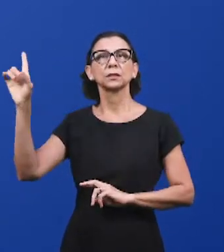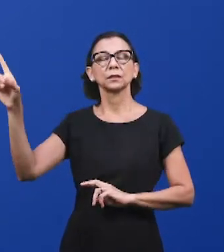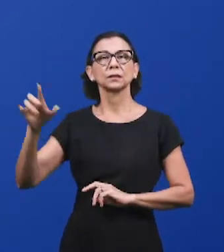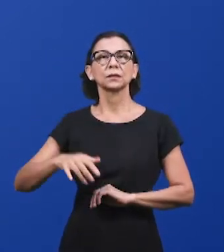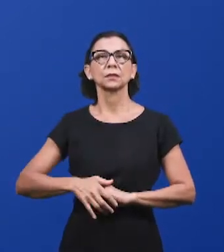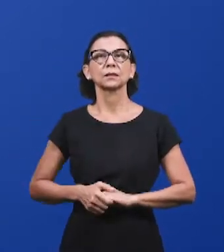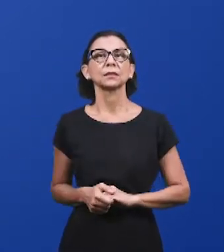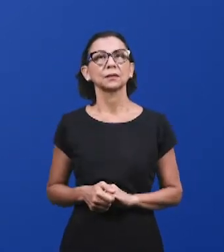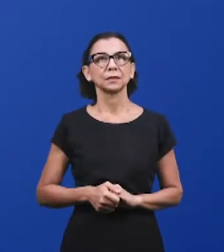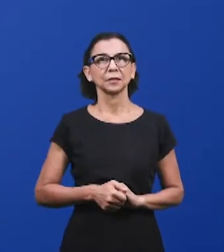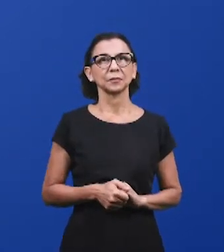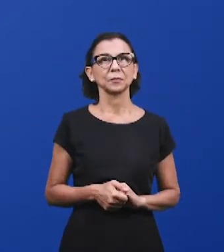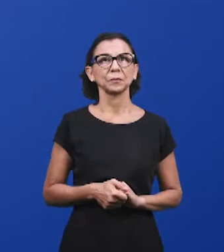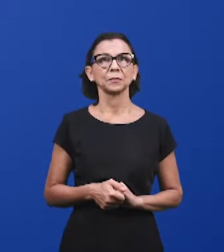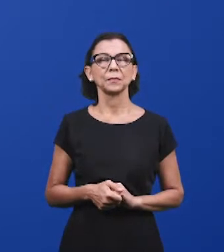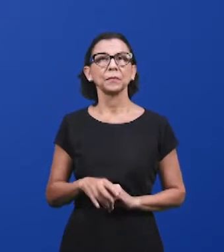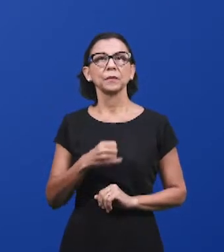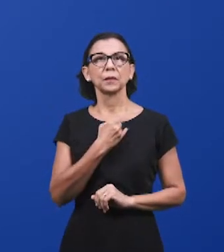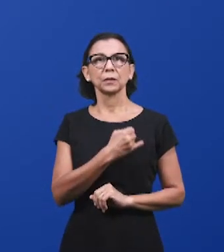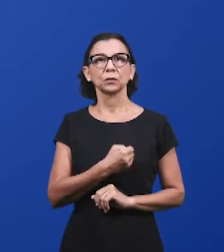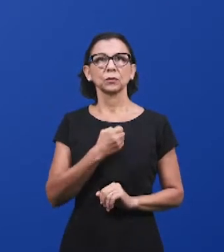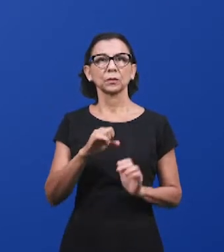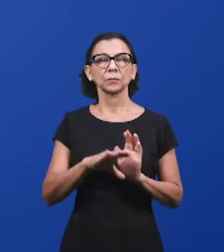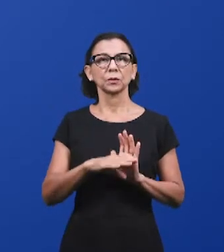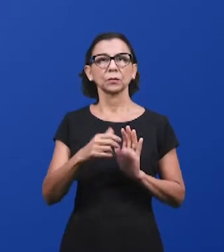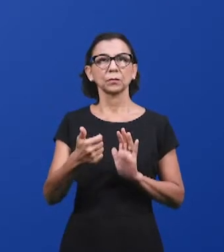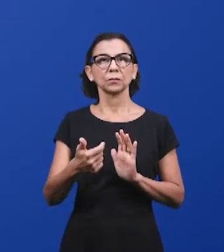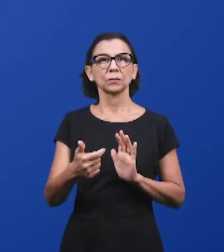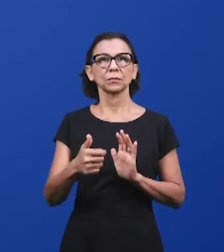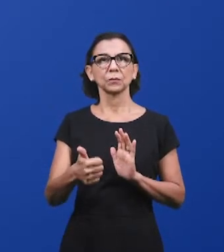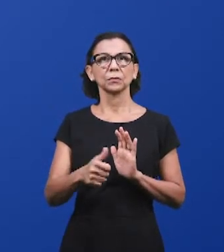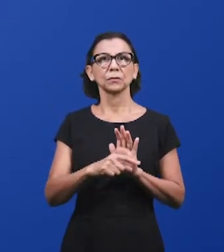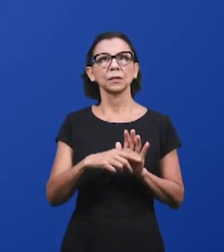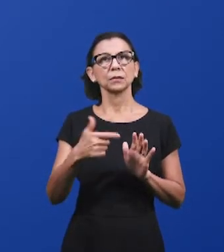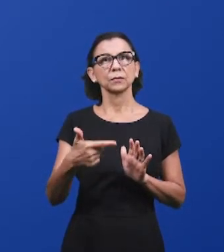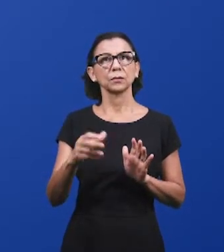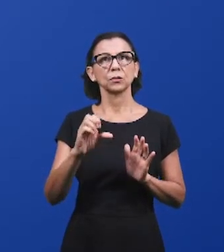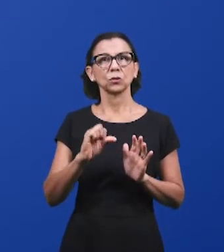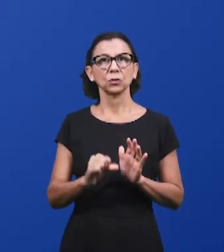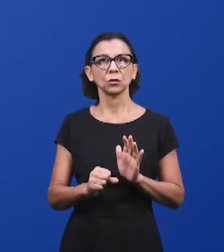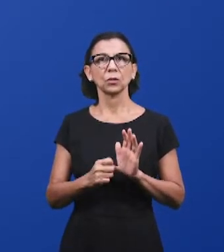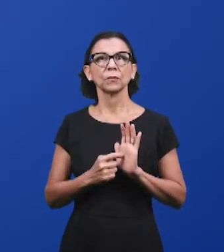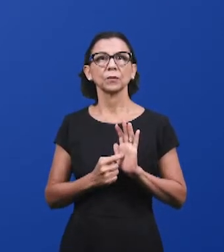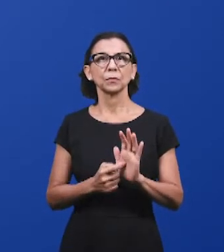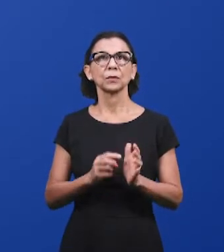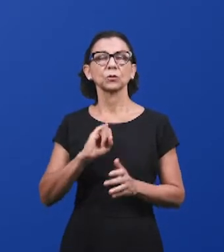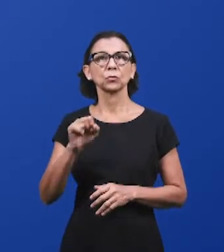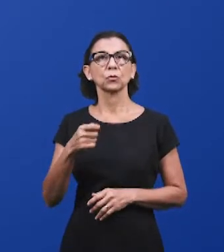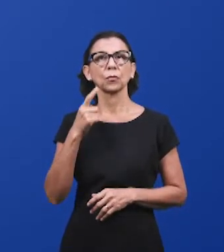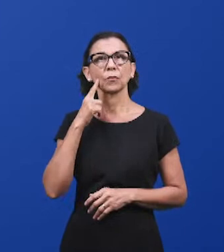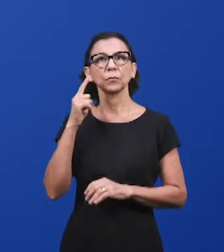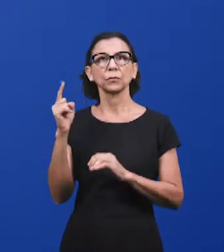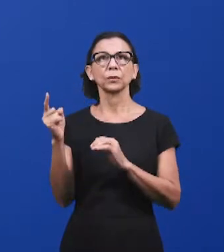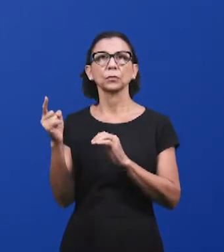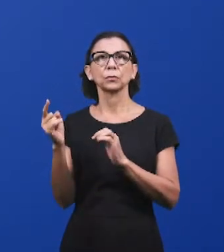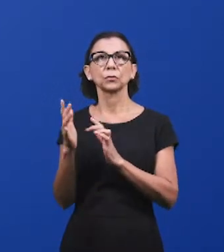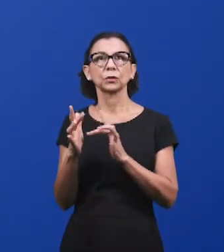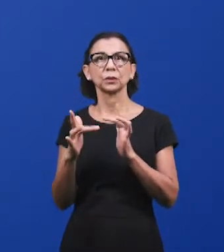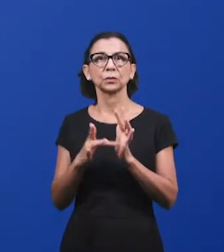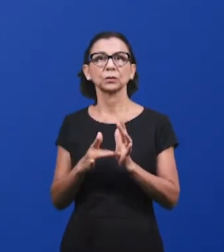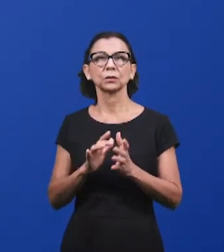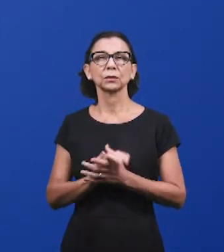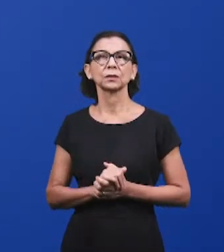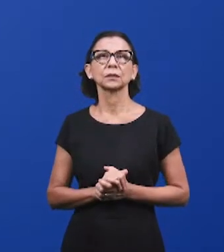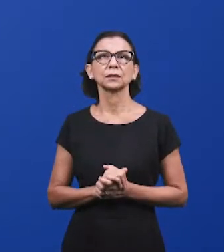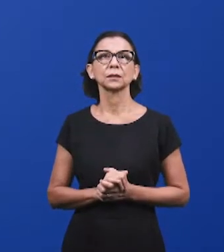The answer is Jesus. The Bible says, the next day John saw Jesus coming towards him and said, look,